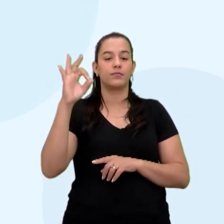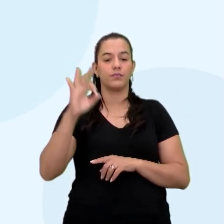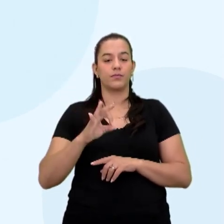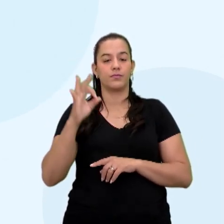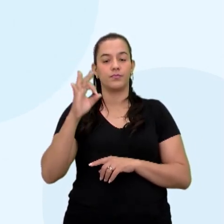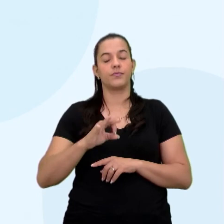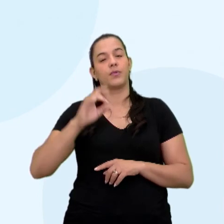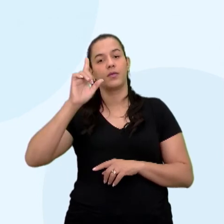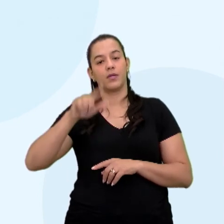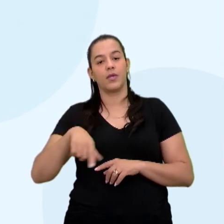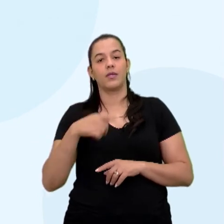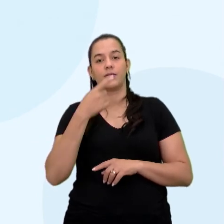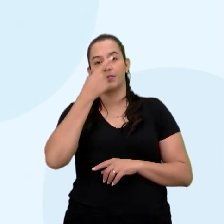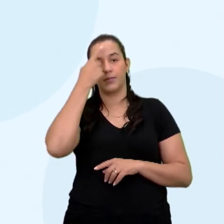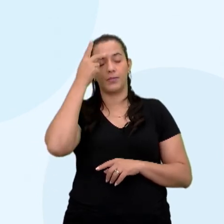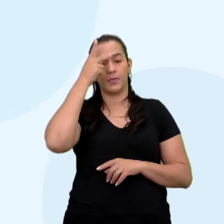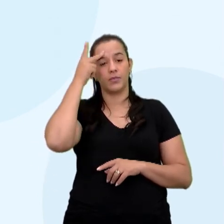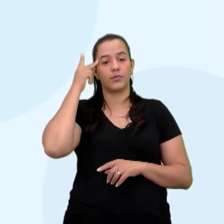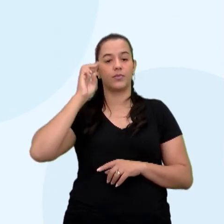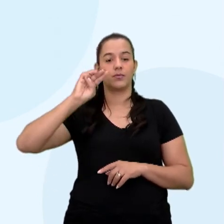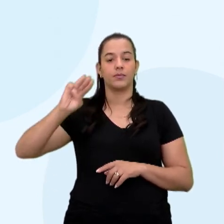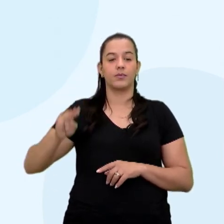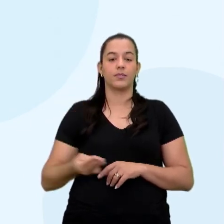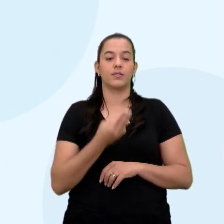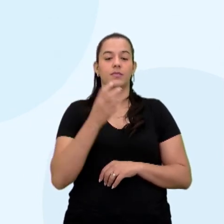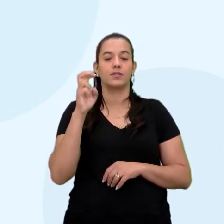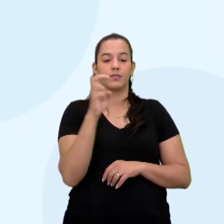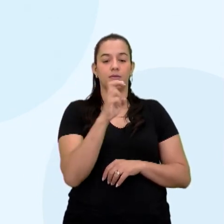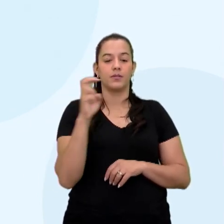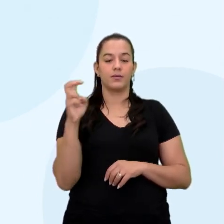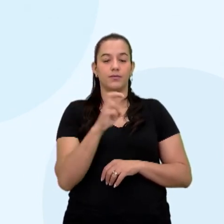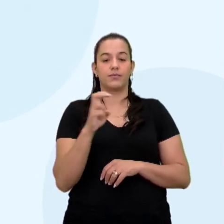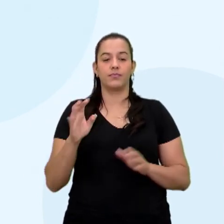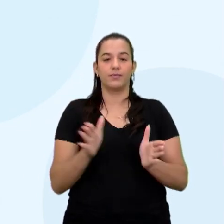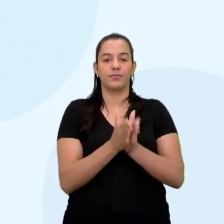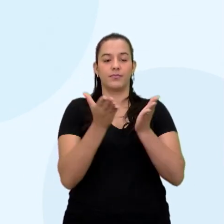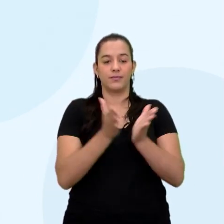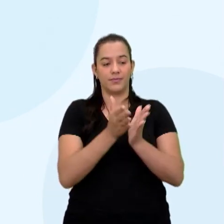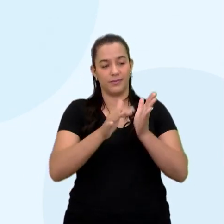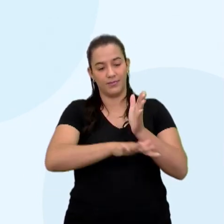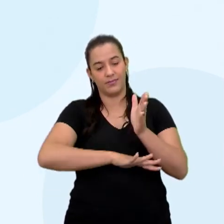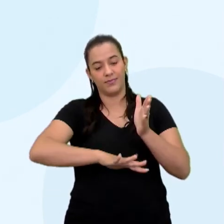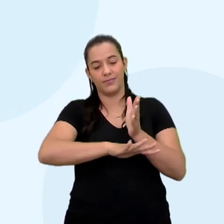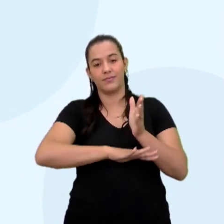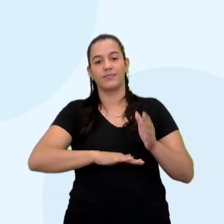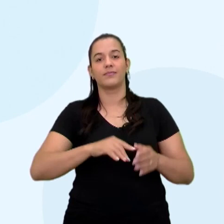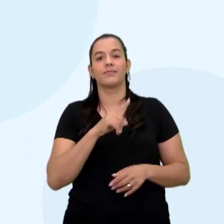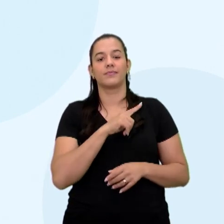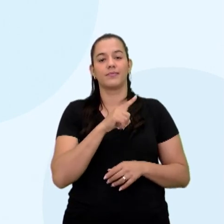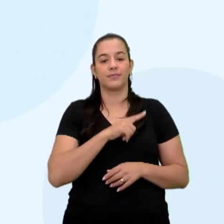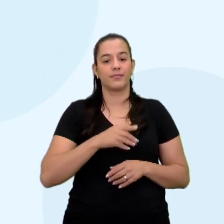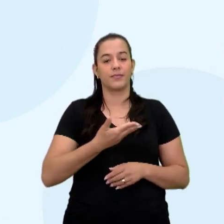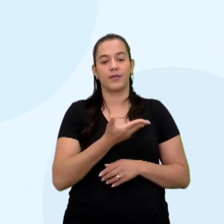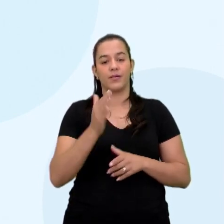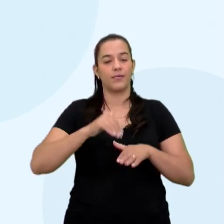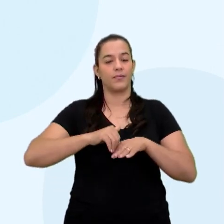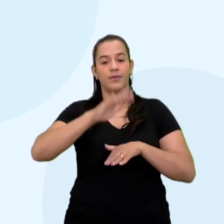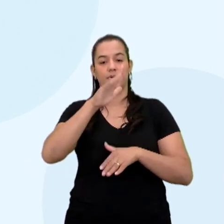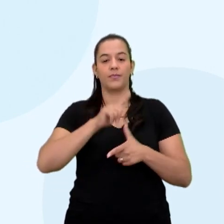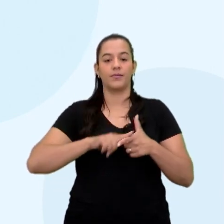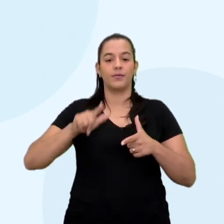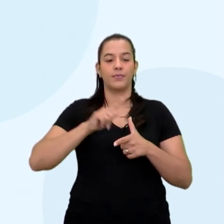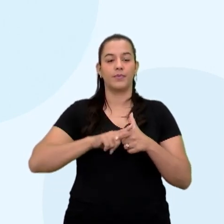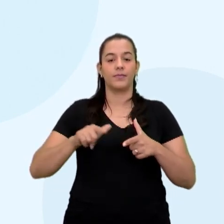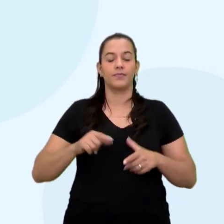são de milionários, né? E 55% são de miseráveis. É isso que é o maior problema, né? Aqui na